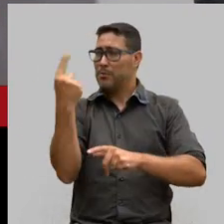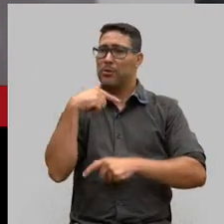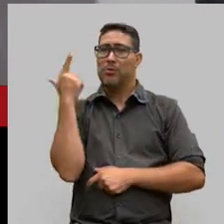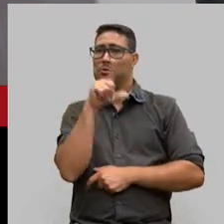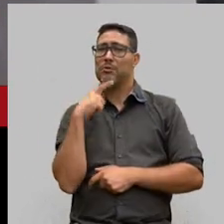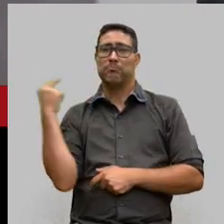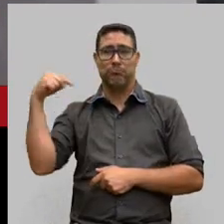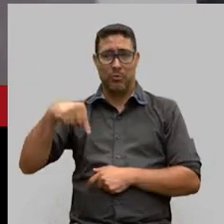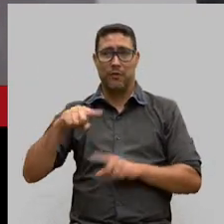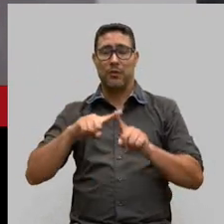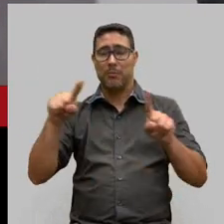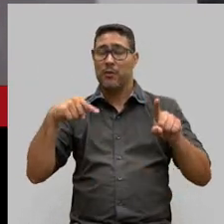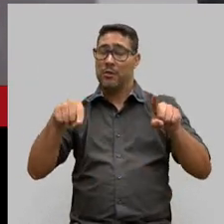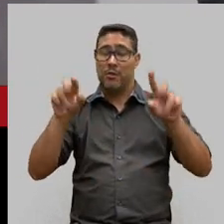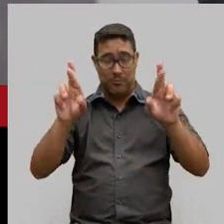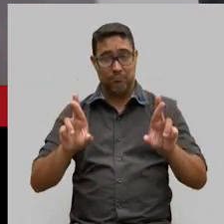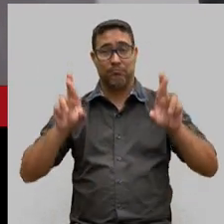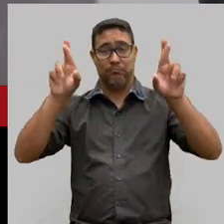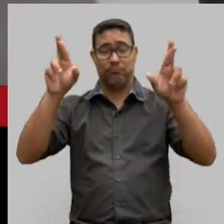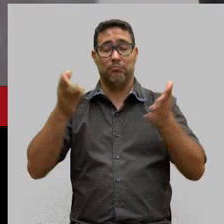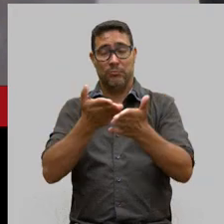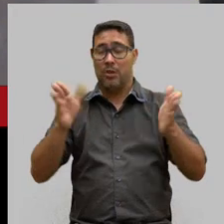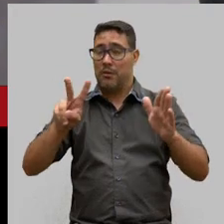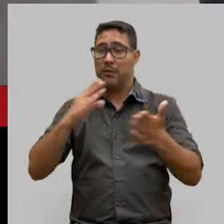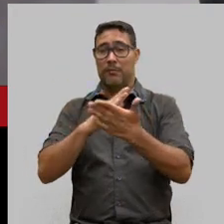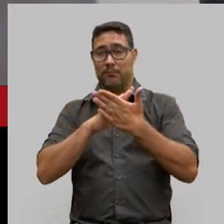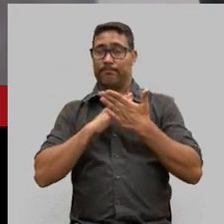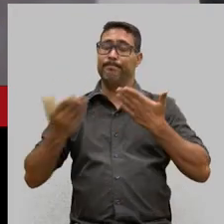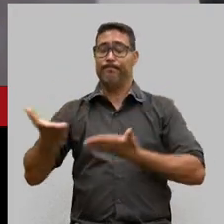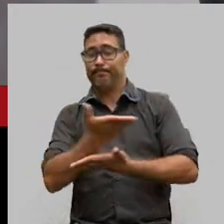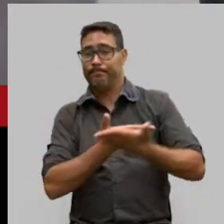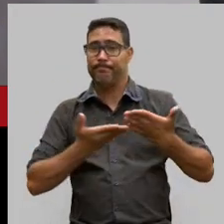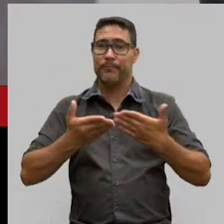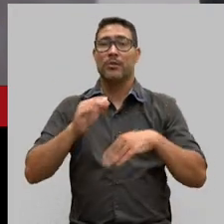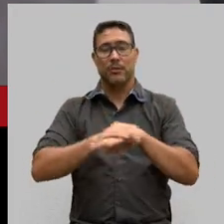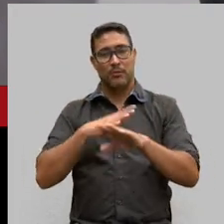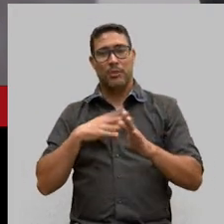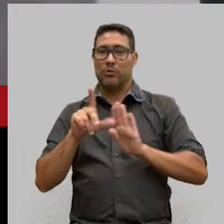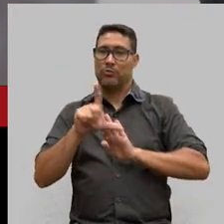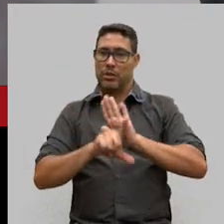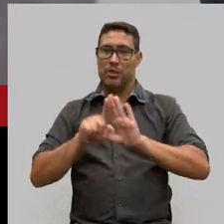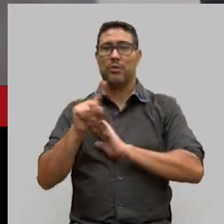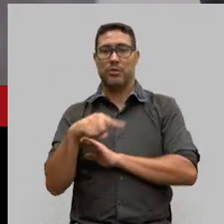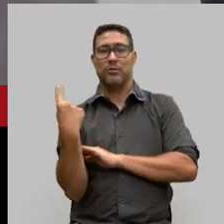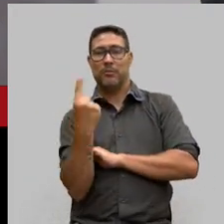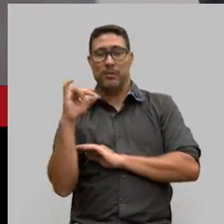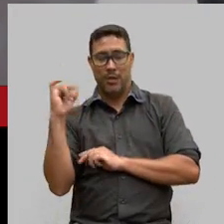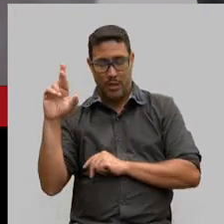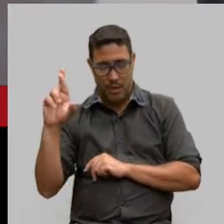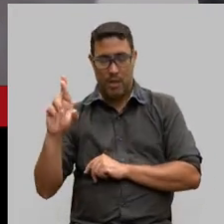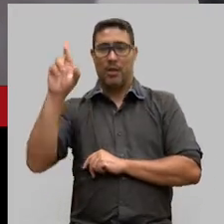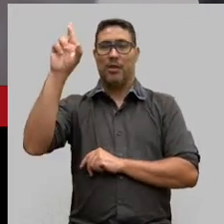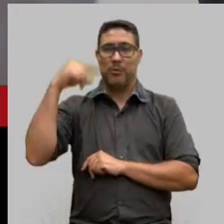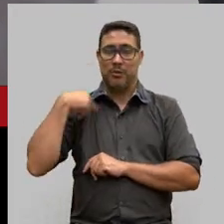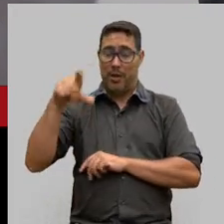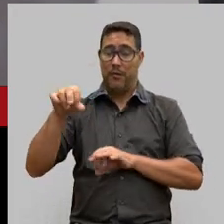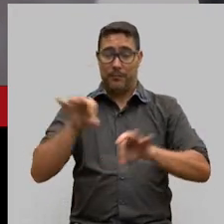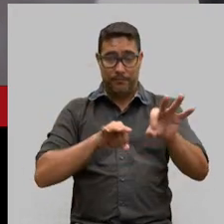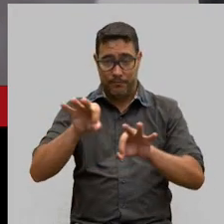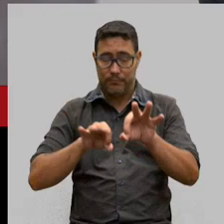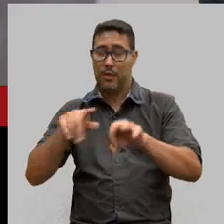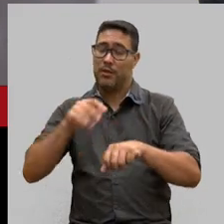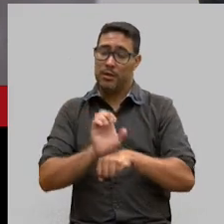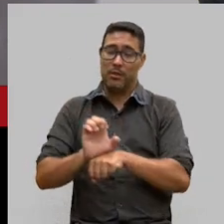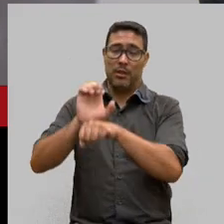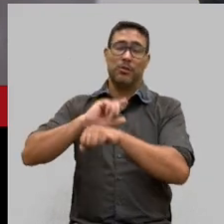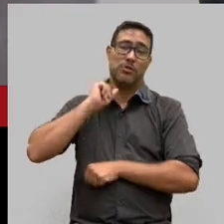representam e certamente vão nos ajudar enquanto legisladores que somos a formatar não só no âmbito do Estado de Minas Gerais